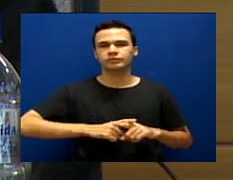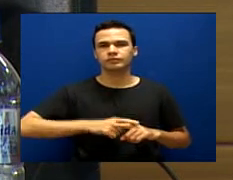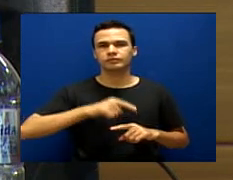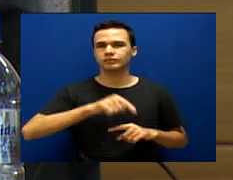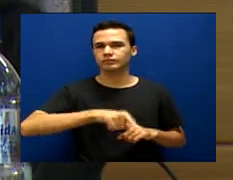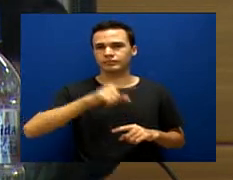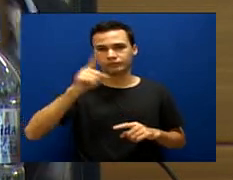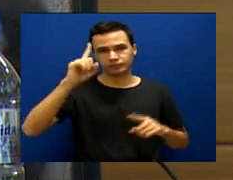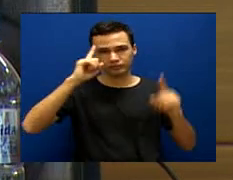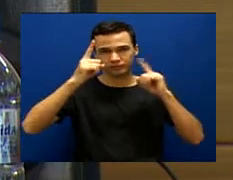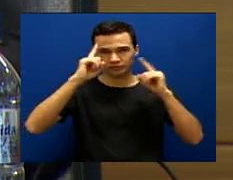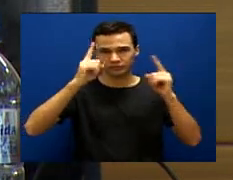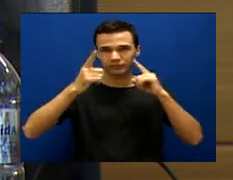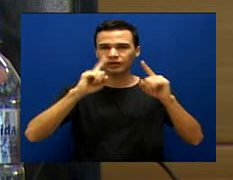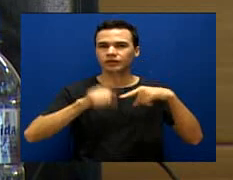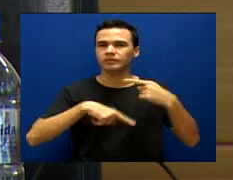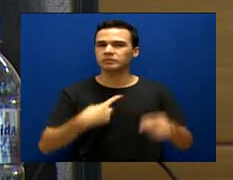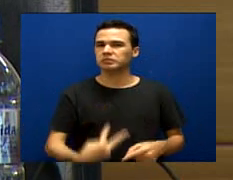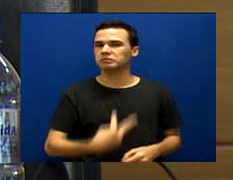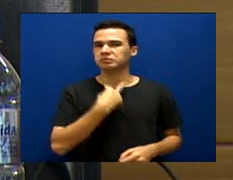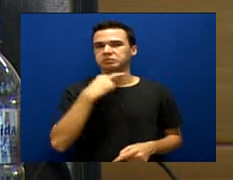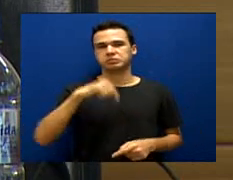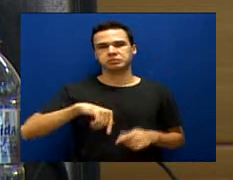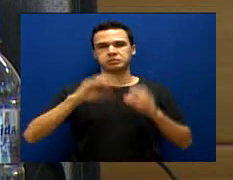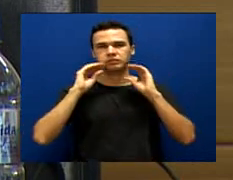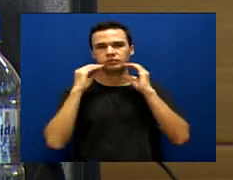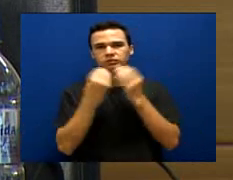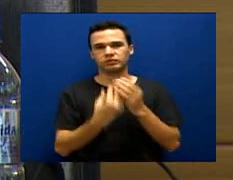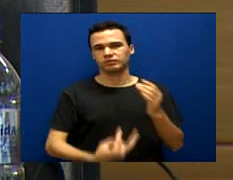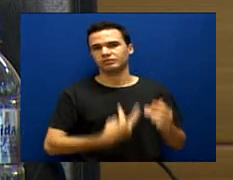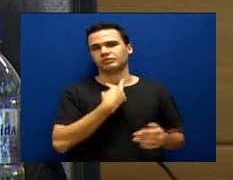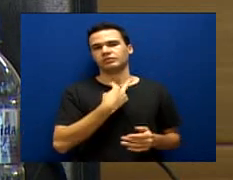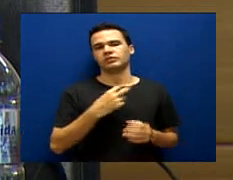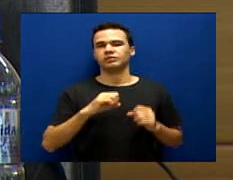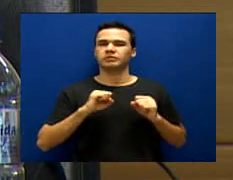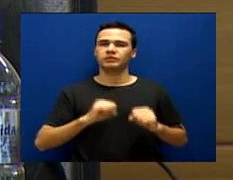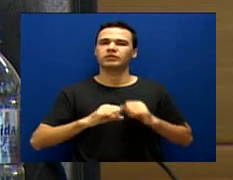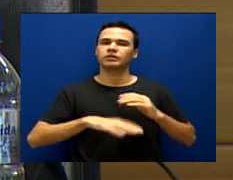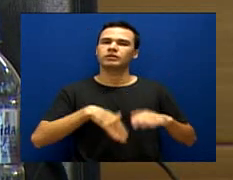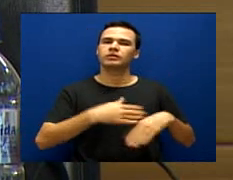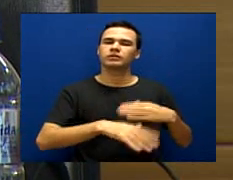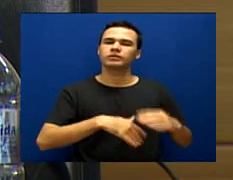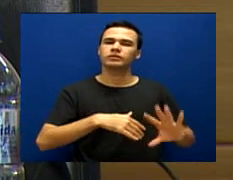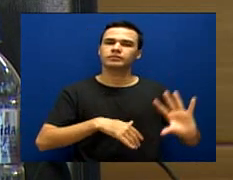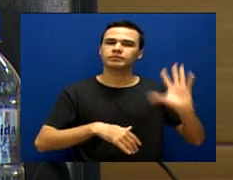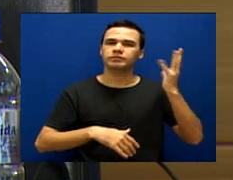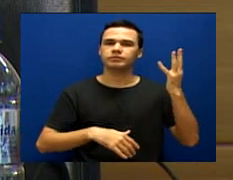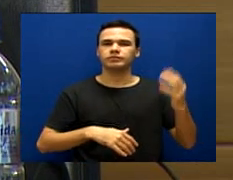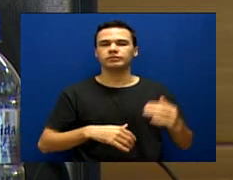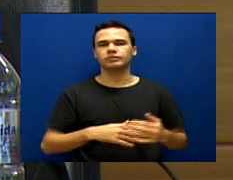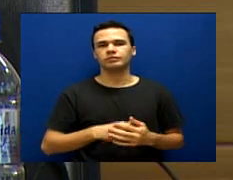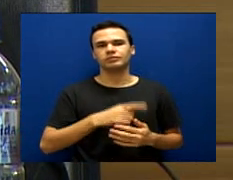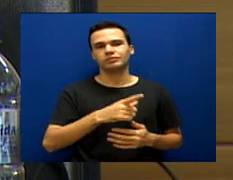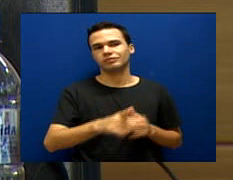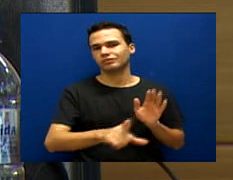a iniciativa, para não ser barrado aqui depois, nós sabemos que pode criar a situação de legalidade da lei, e